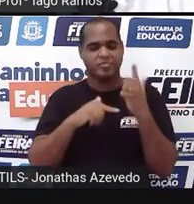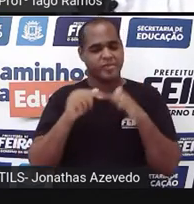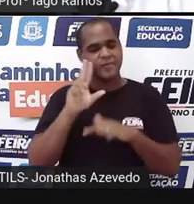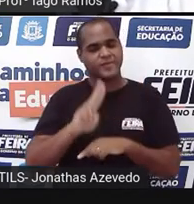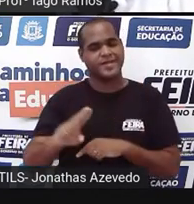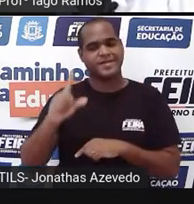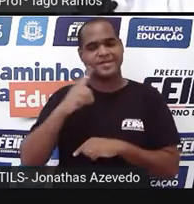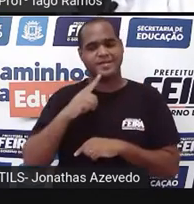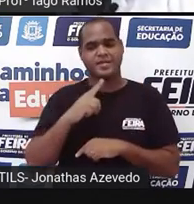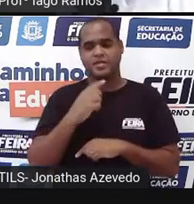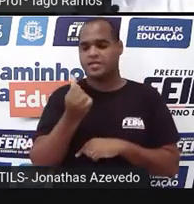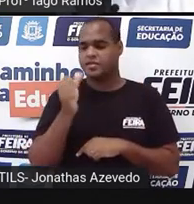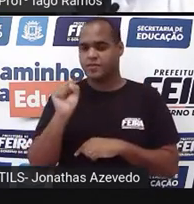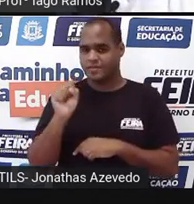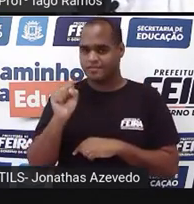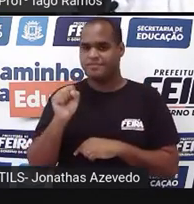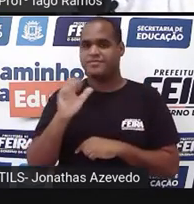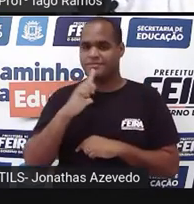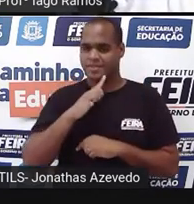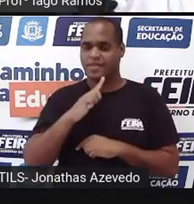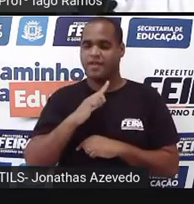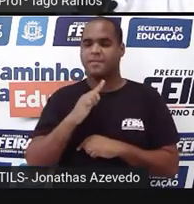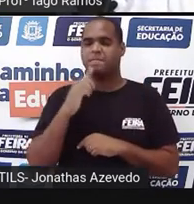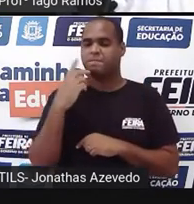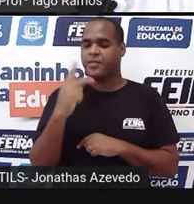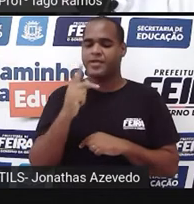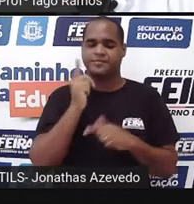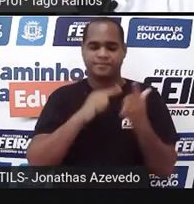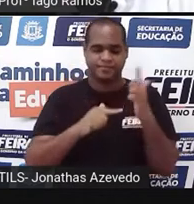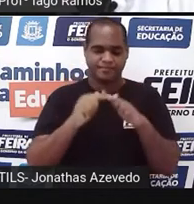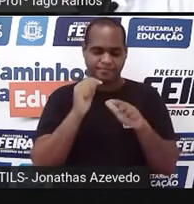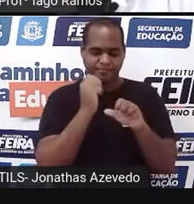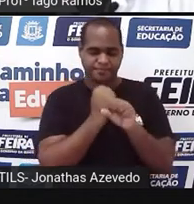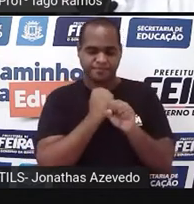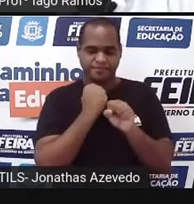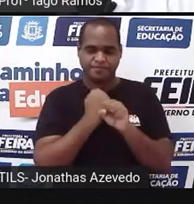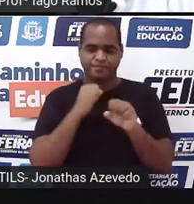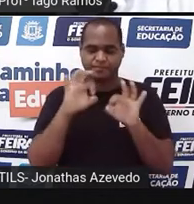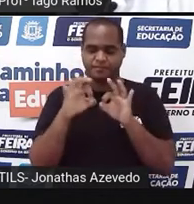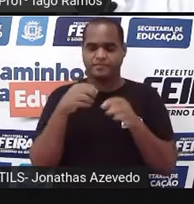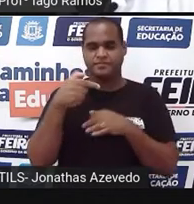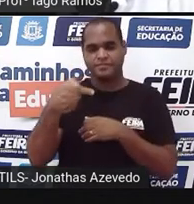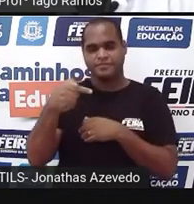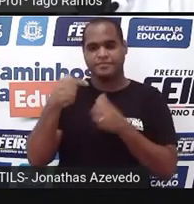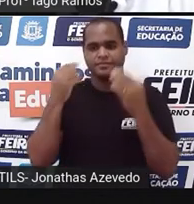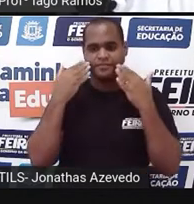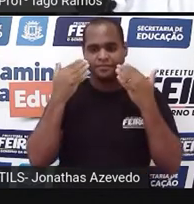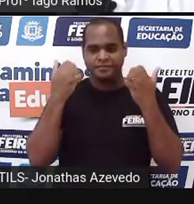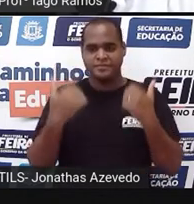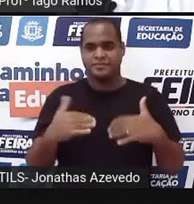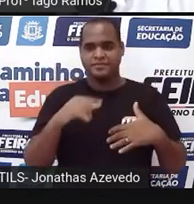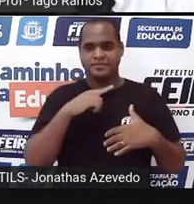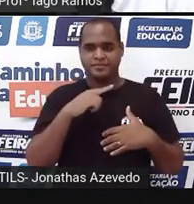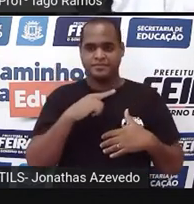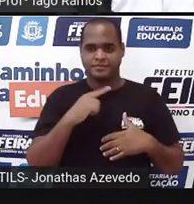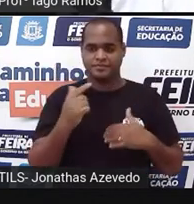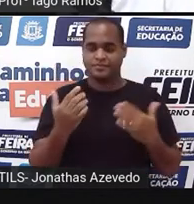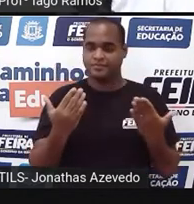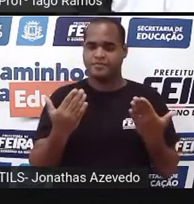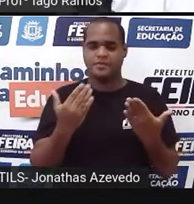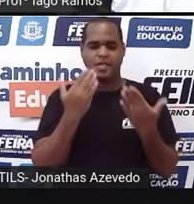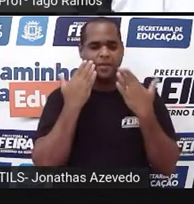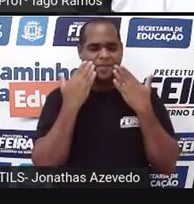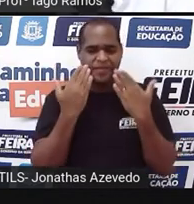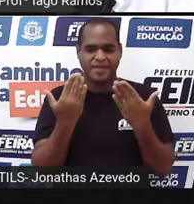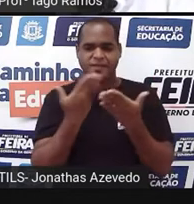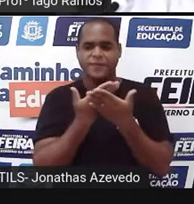utilizados 68 Canudos para construir sete representações de figuras né quantas representações de